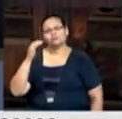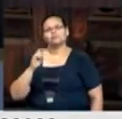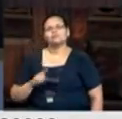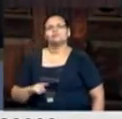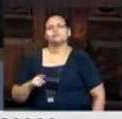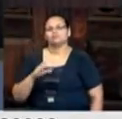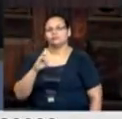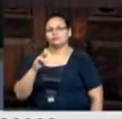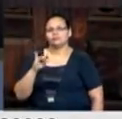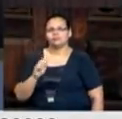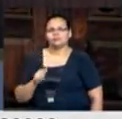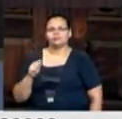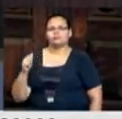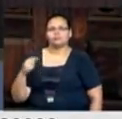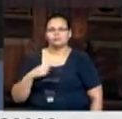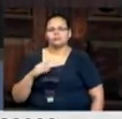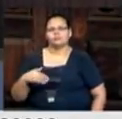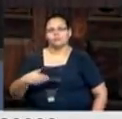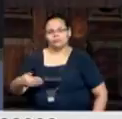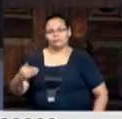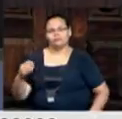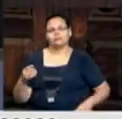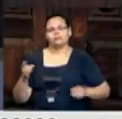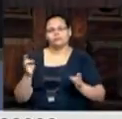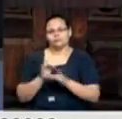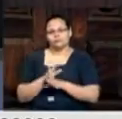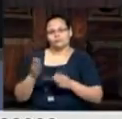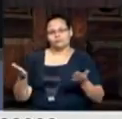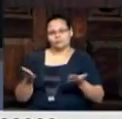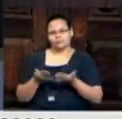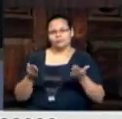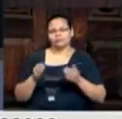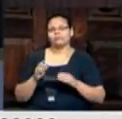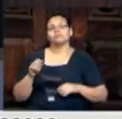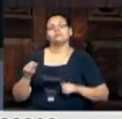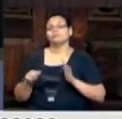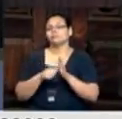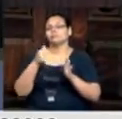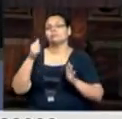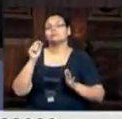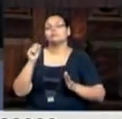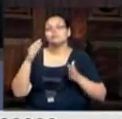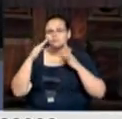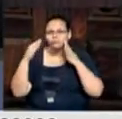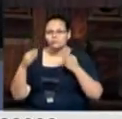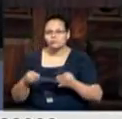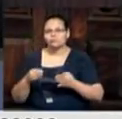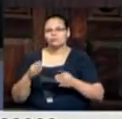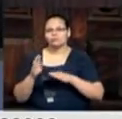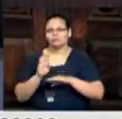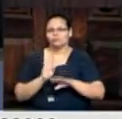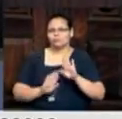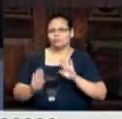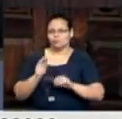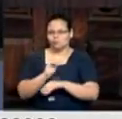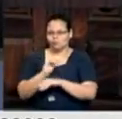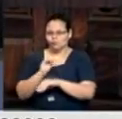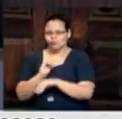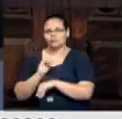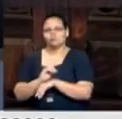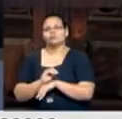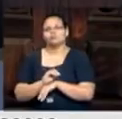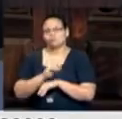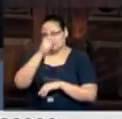que a fase de grandes obras se encerra no Rio de Janeiro. E agora a prioridade absoluta tem que ser no cuidado com as pessoas, tem que ser também,